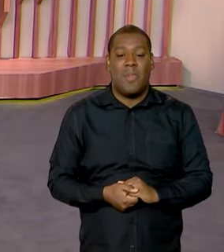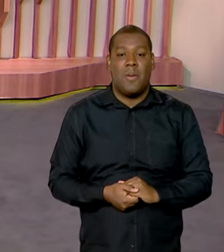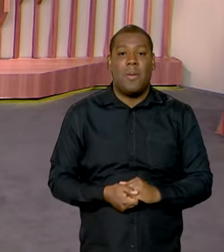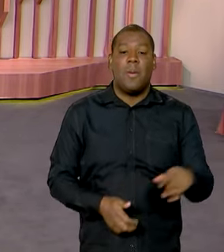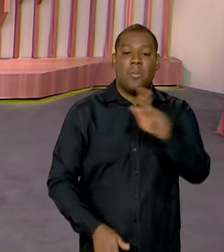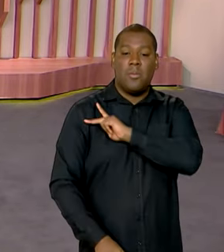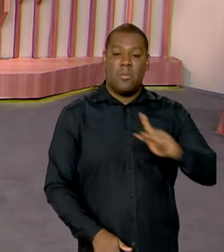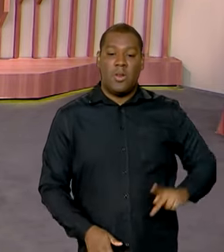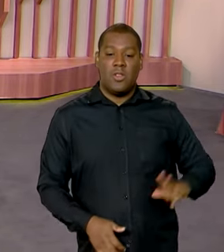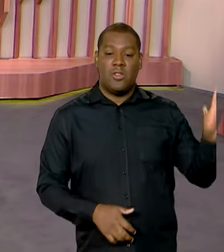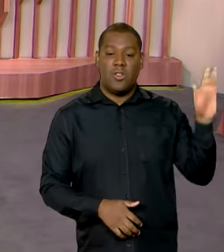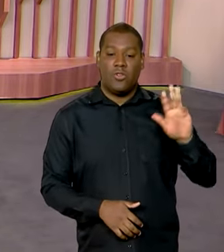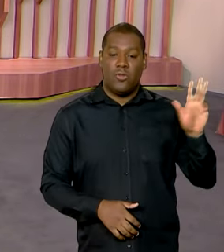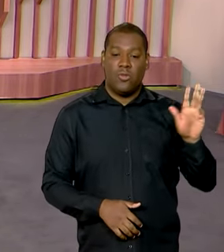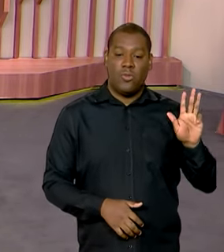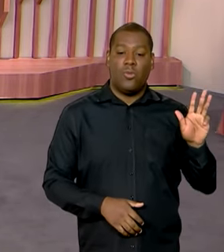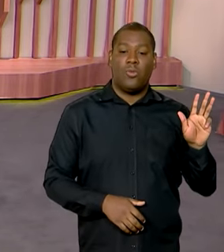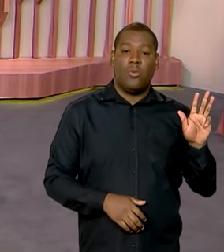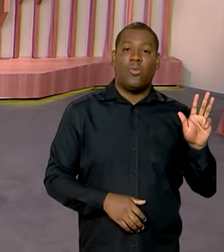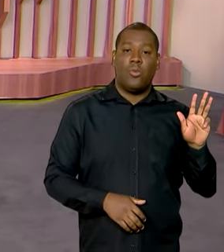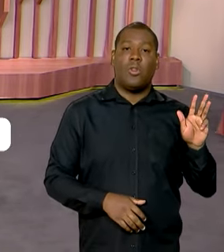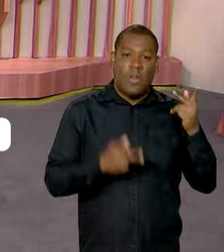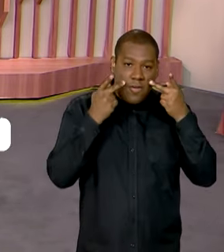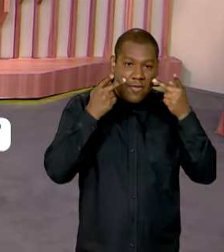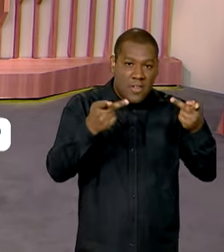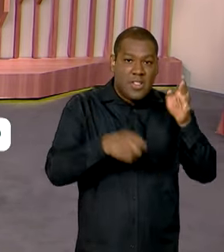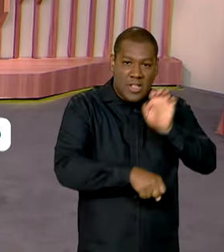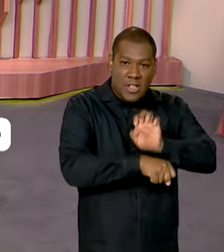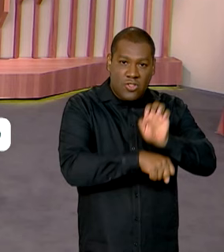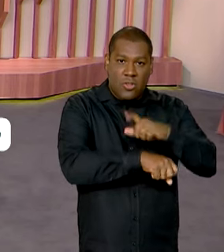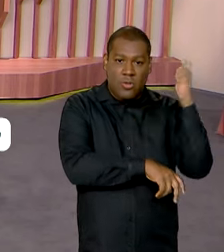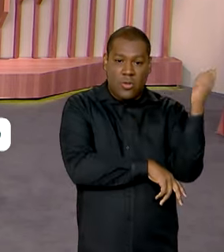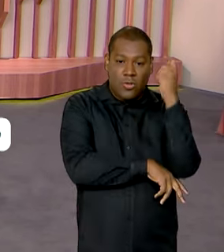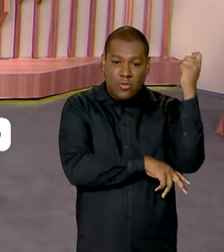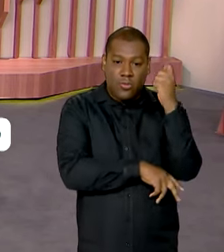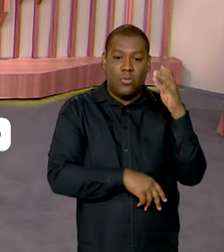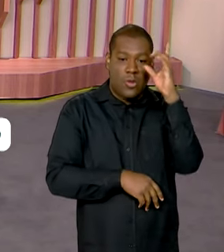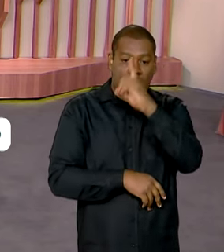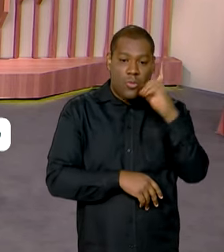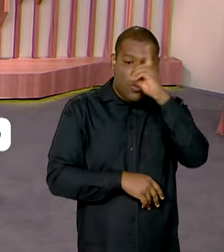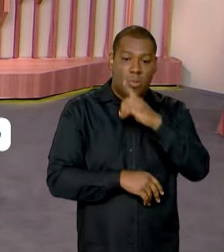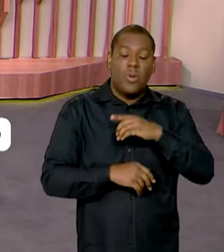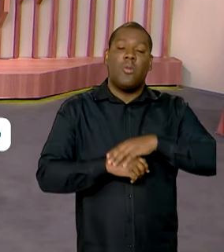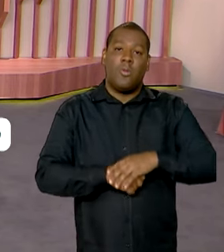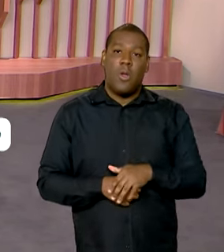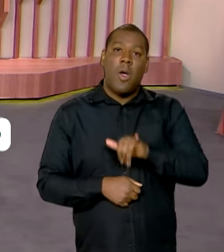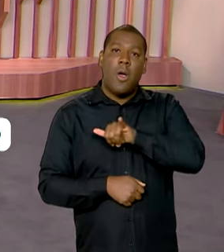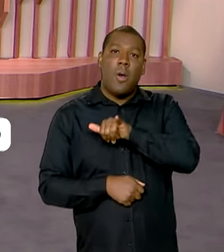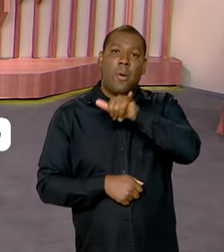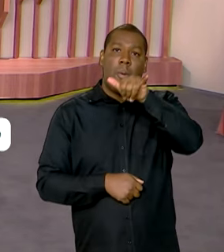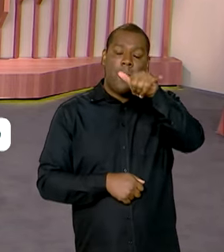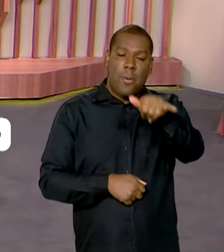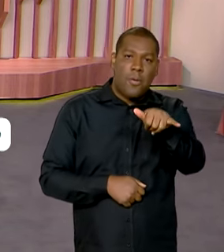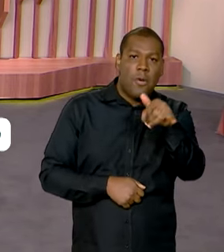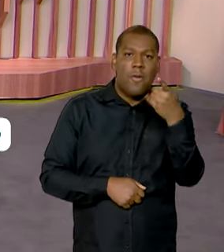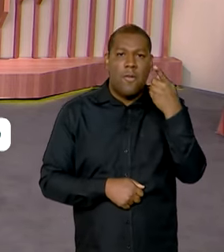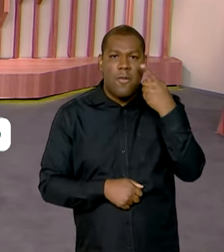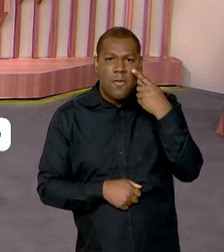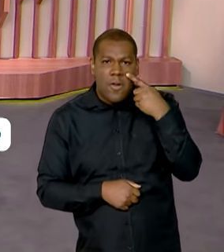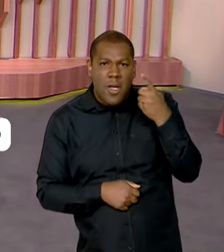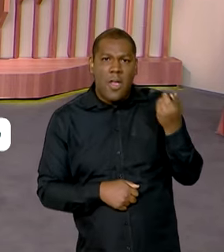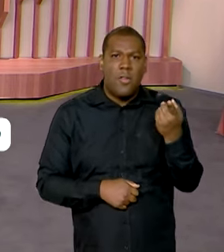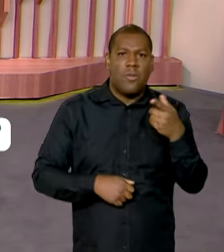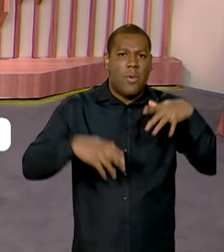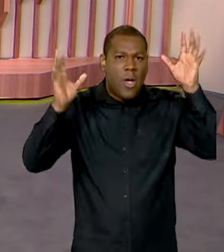O presidente Lula retornou ao Rio Grande do Sul neste domingo. Ele sobrevoou as áreas atingidas pelas enchentes e monitorou